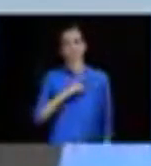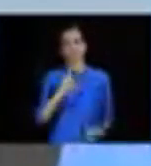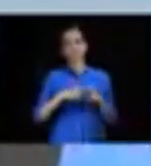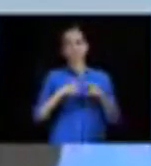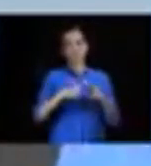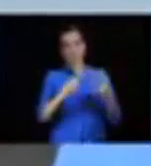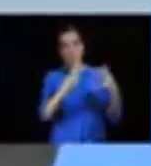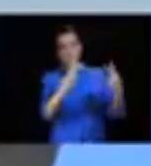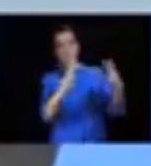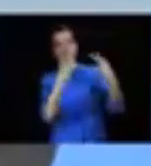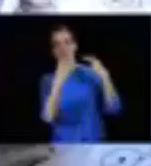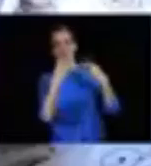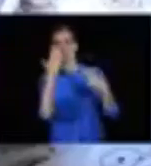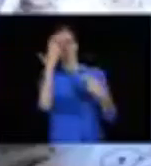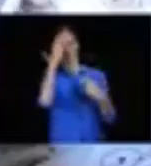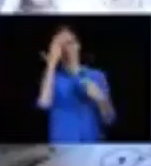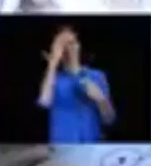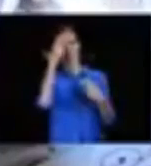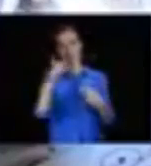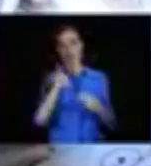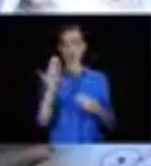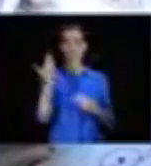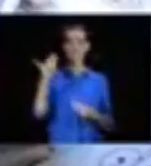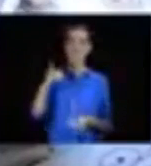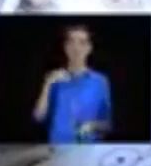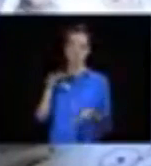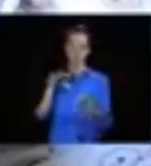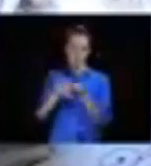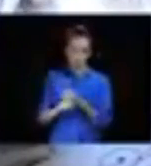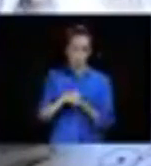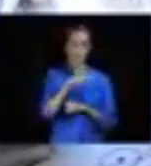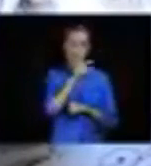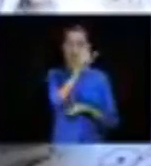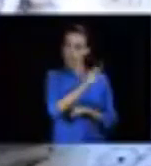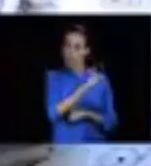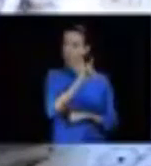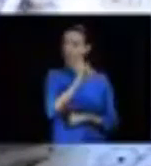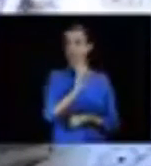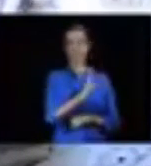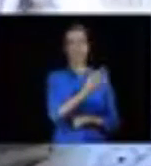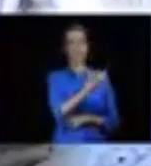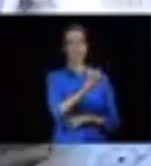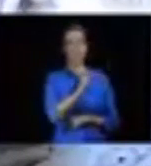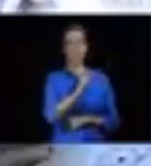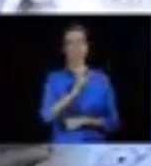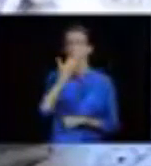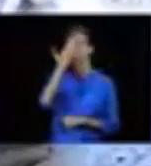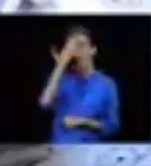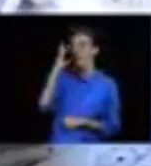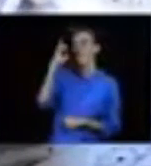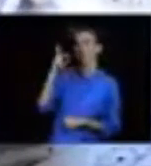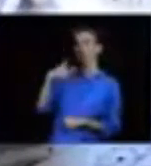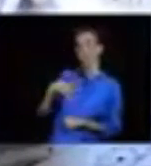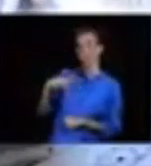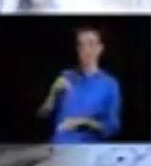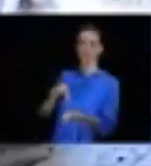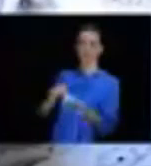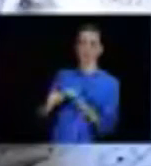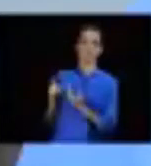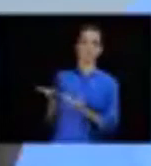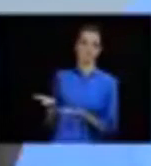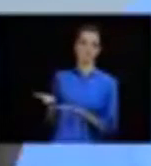em saber, né? Quando me formei, ele sem palavras. Graças a Deus formei meu